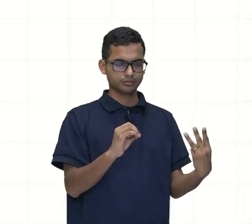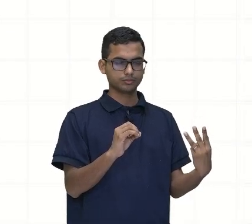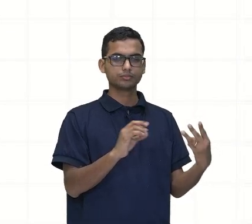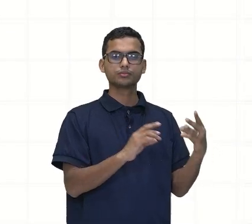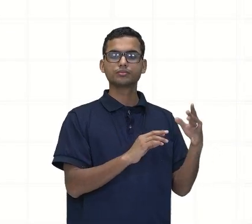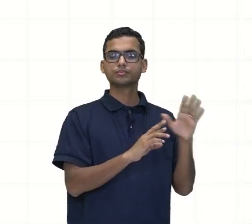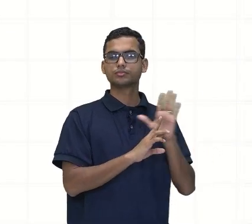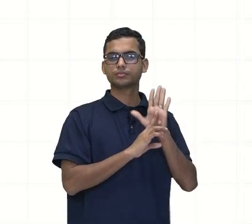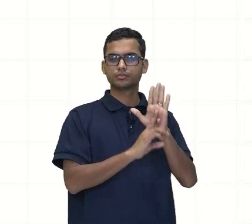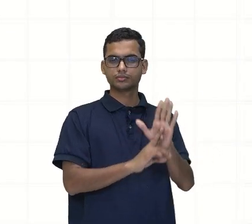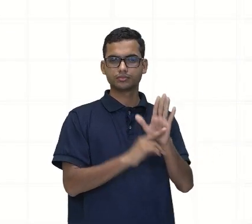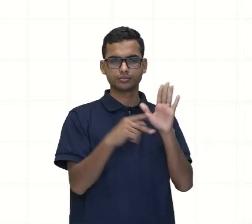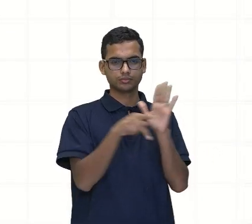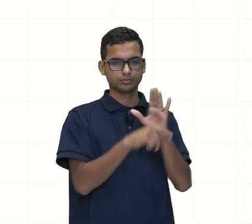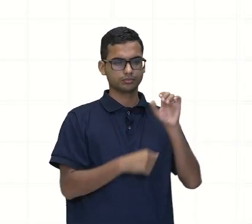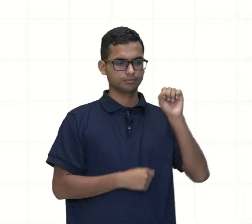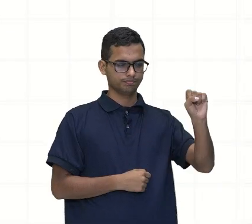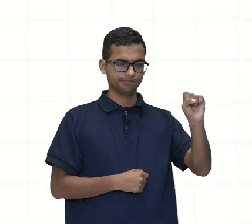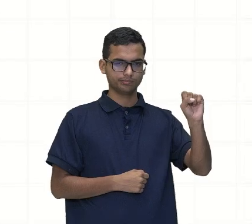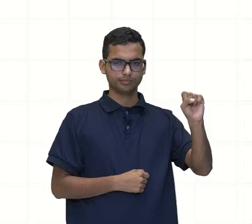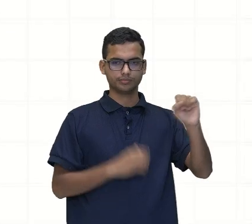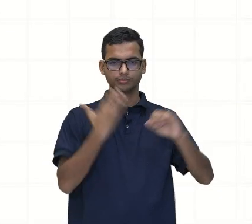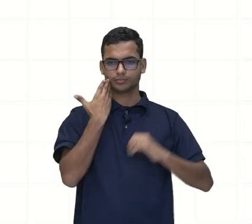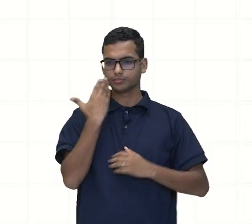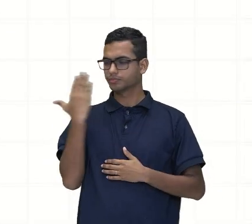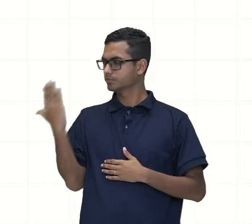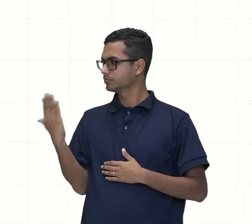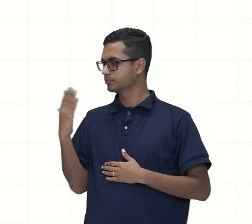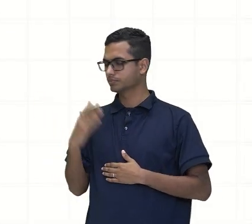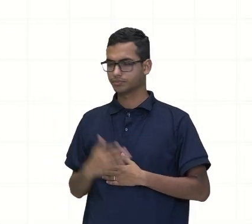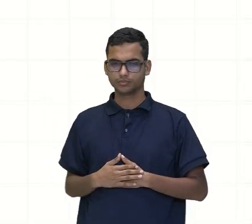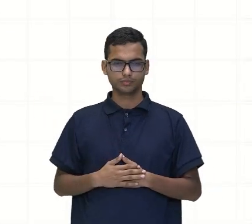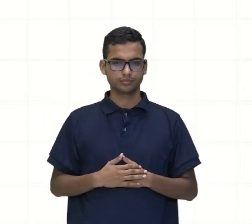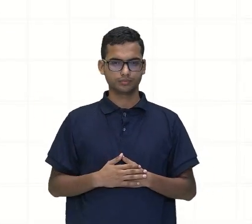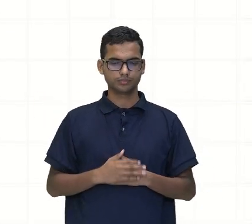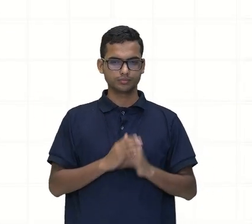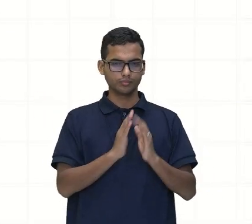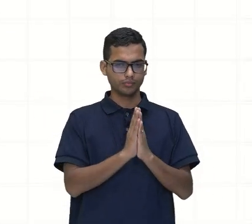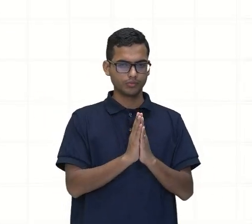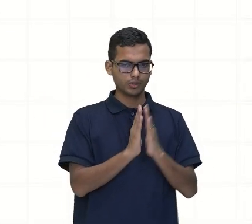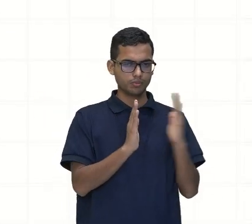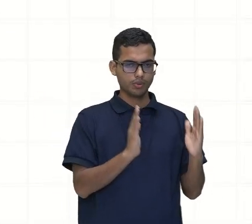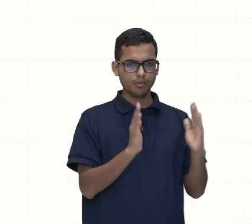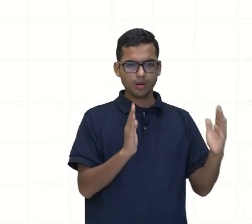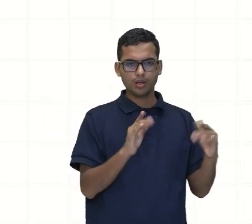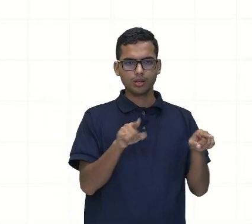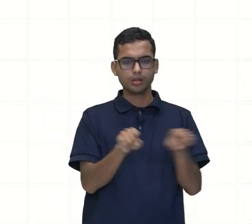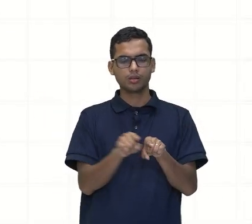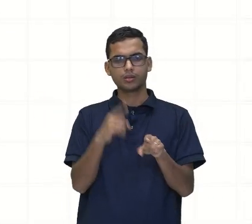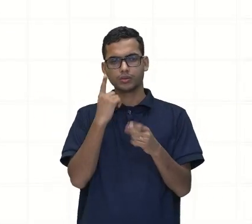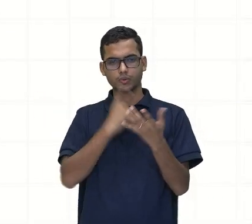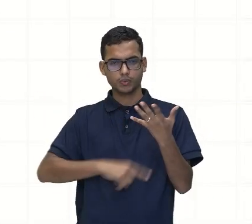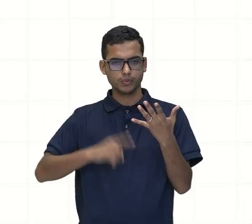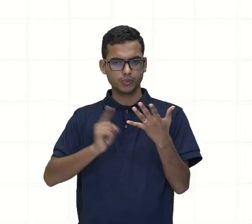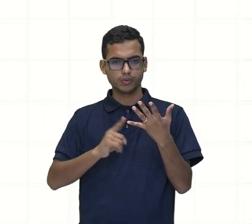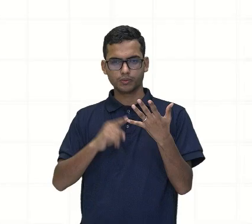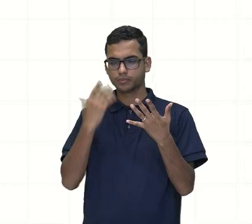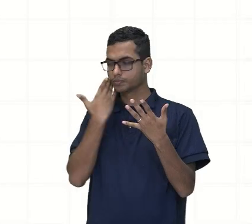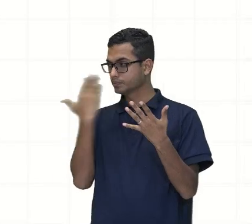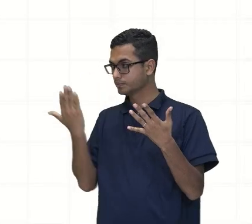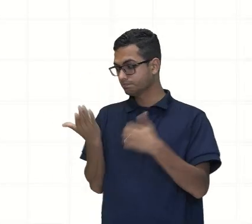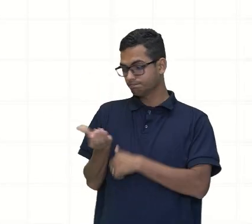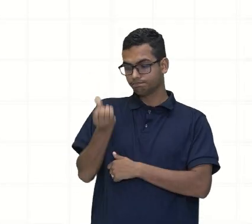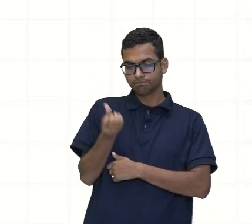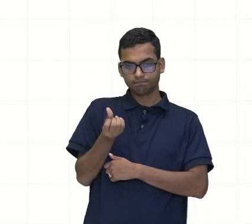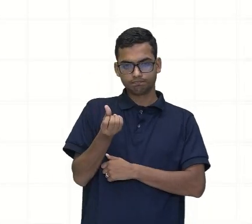Gabriel do Norte está representada pela letra S. E a Aquidauana está com 6, né? Então, é